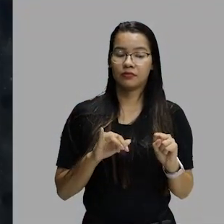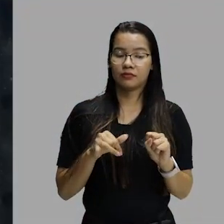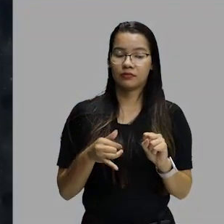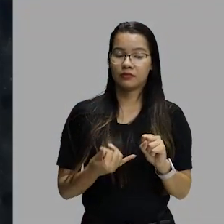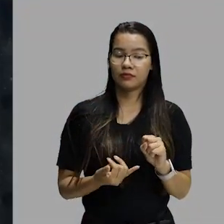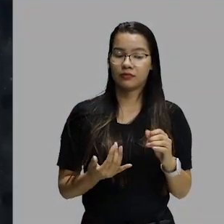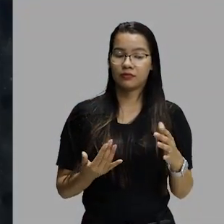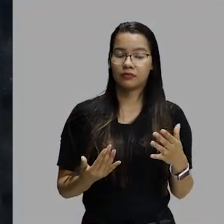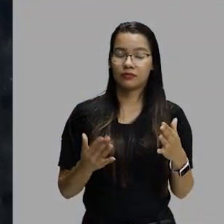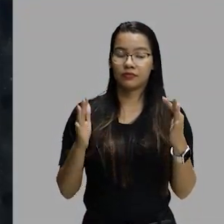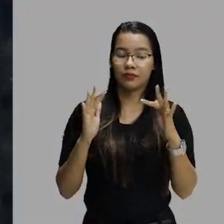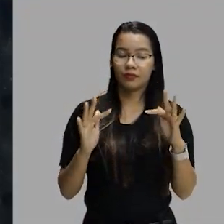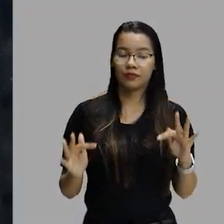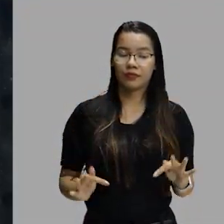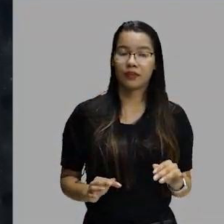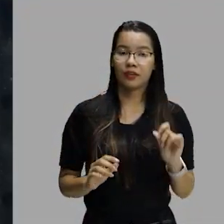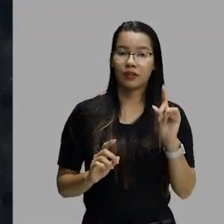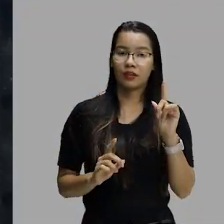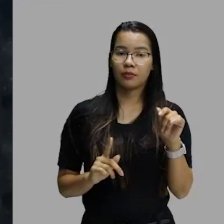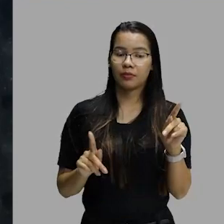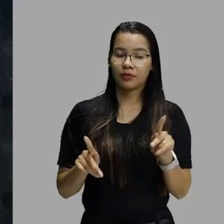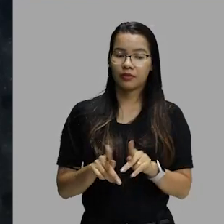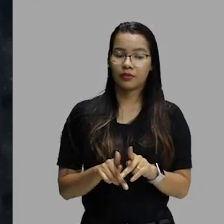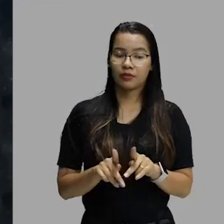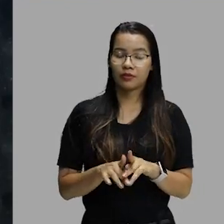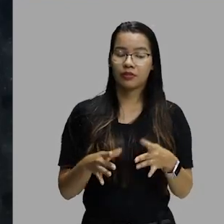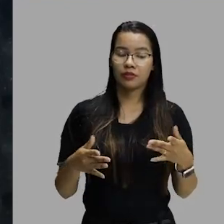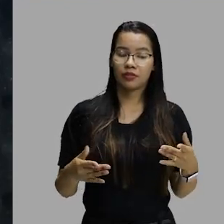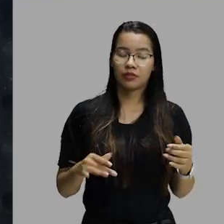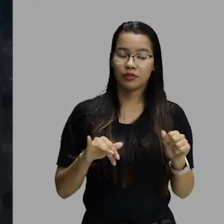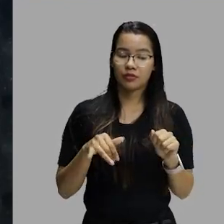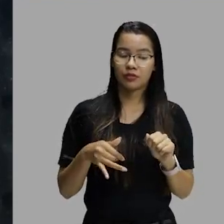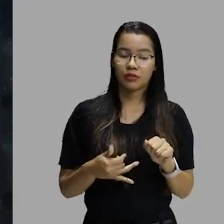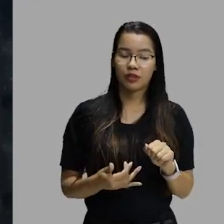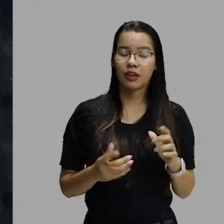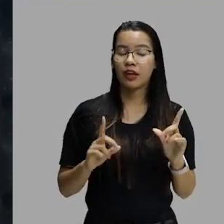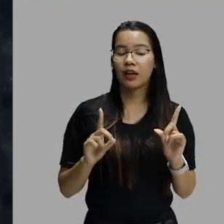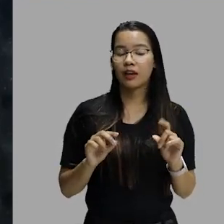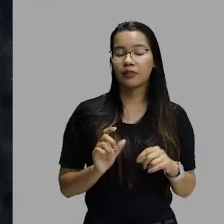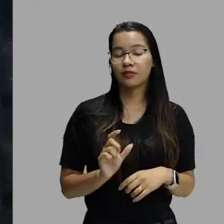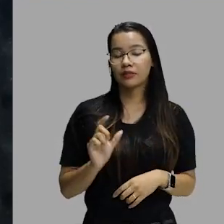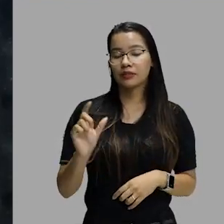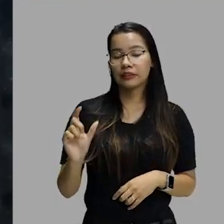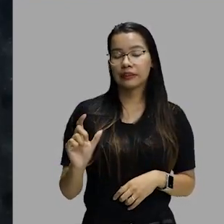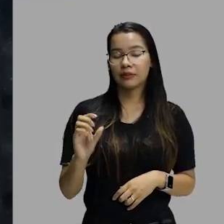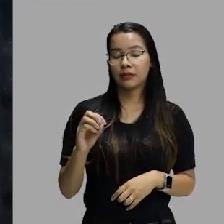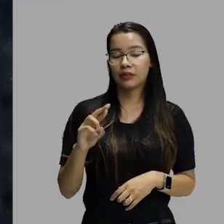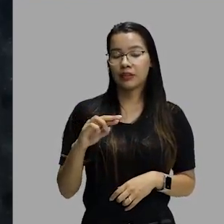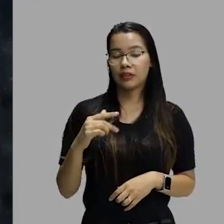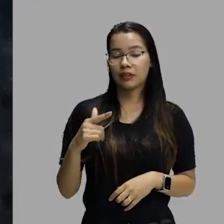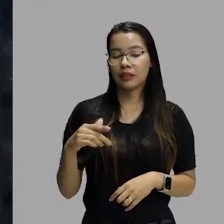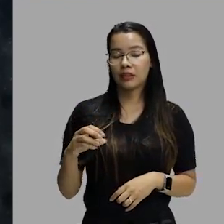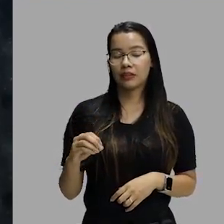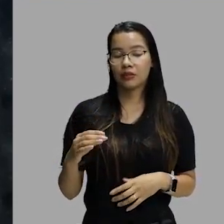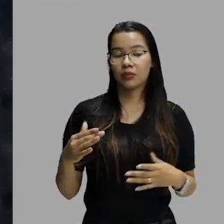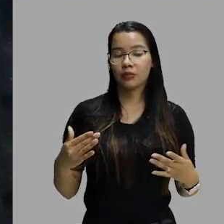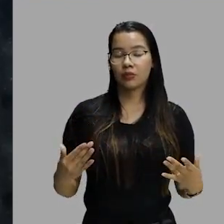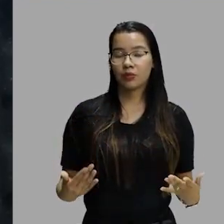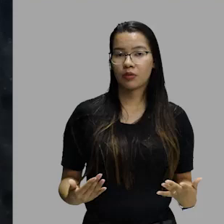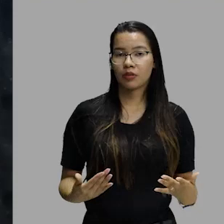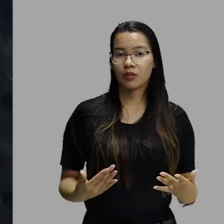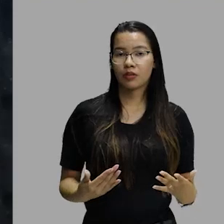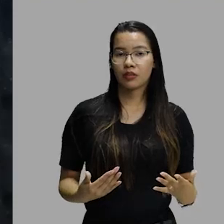é o predicado. Gente, sujeito é aquele termo da oração, o